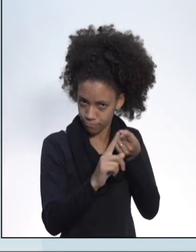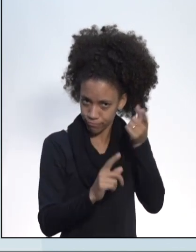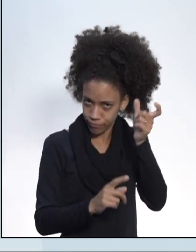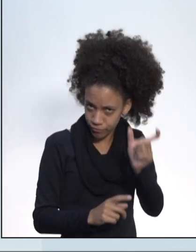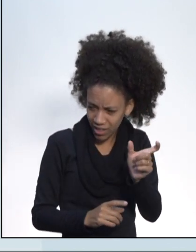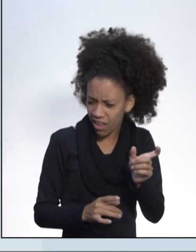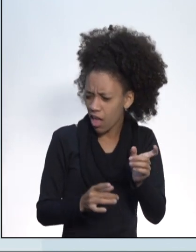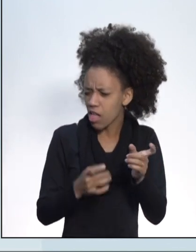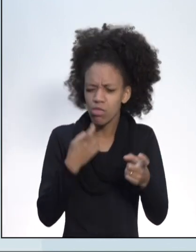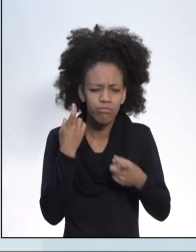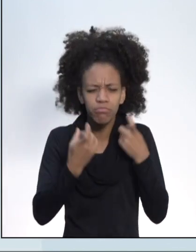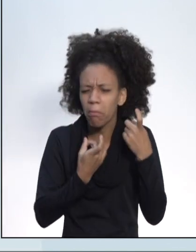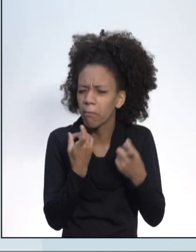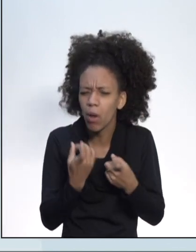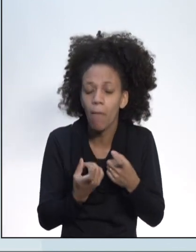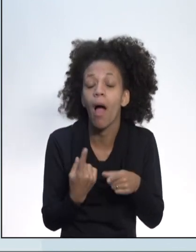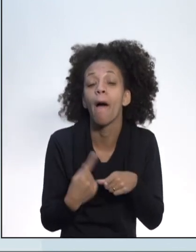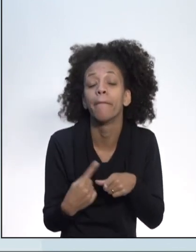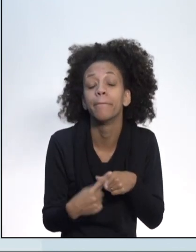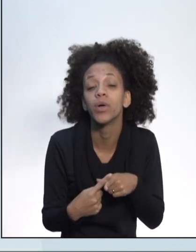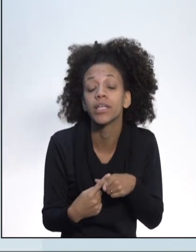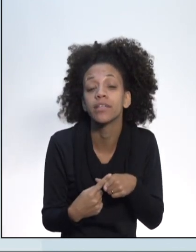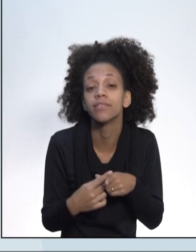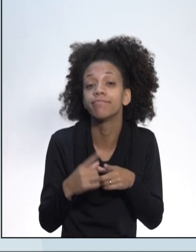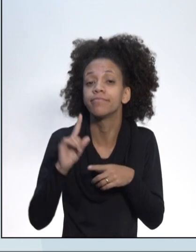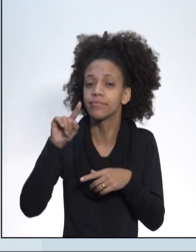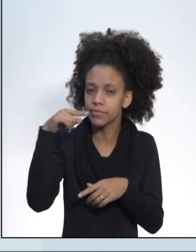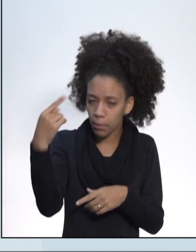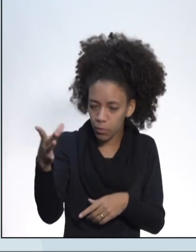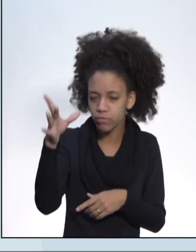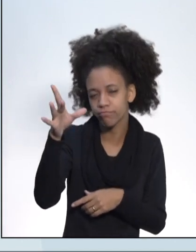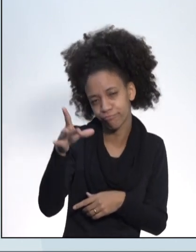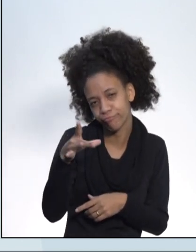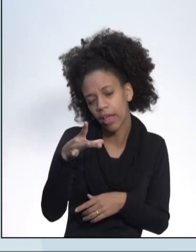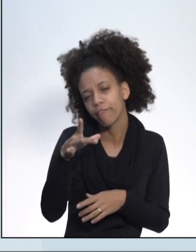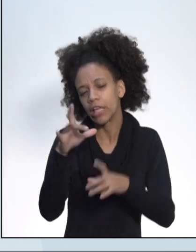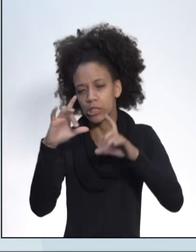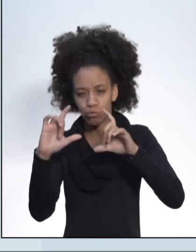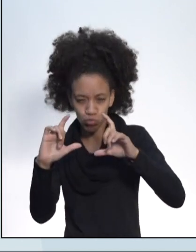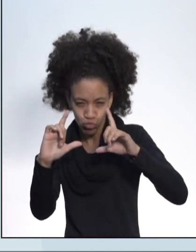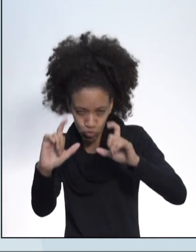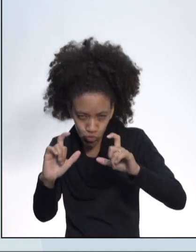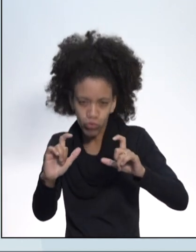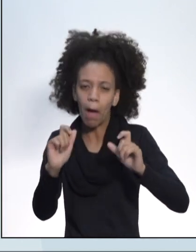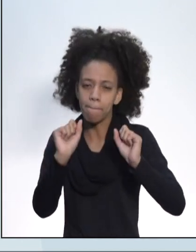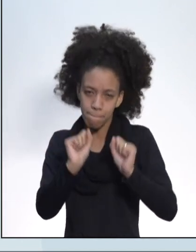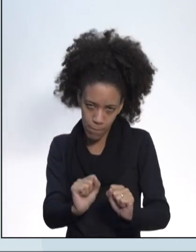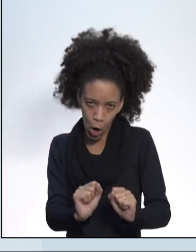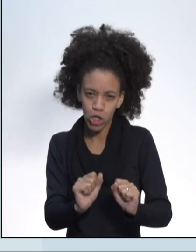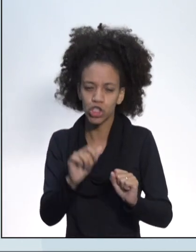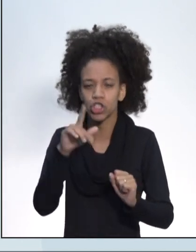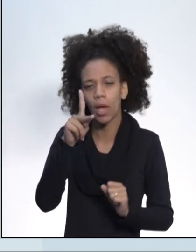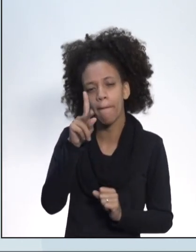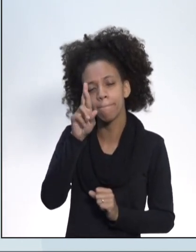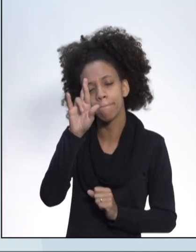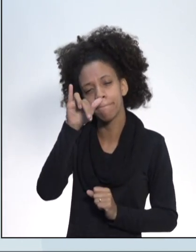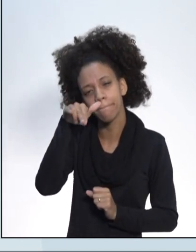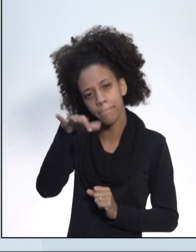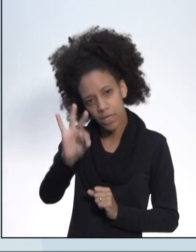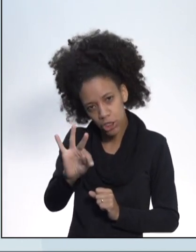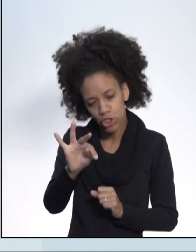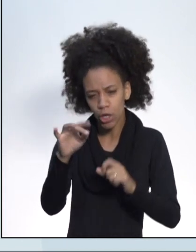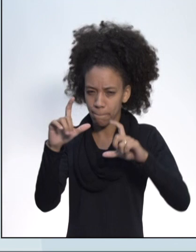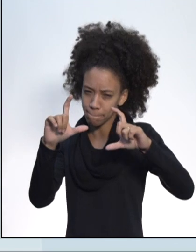porque depois vai ficar gravado, dá para tirar print quem está no aplicativo, na